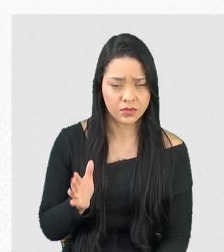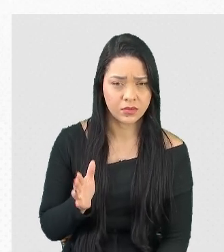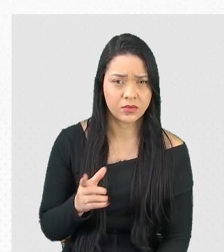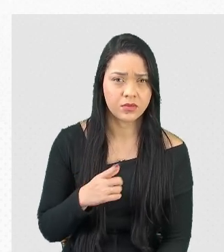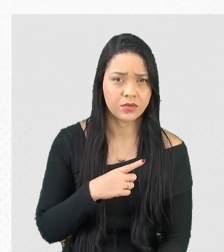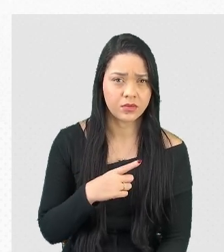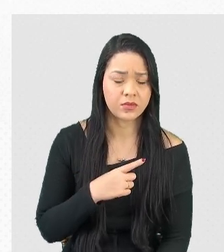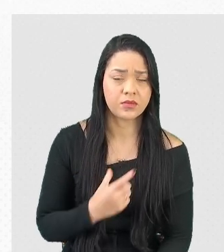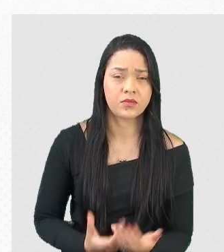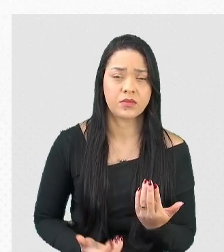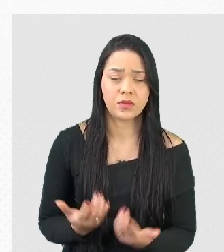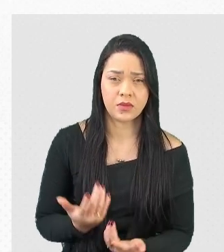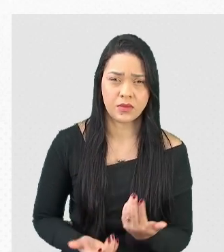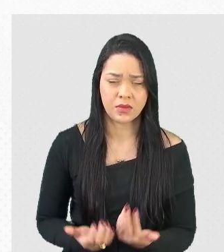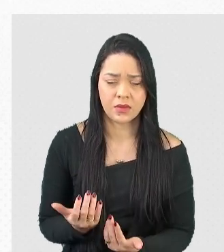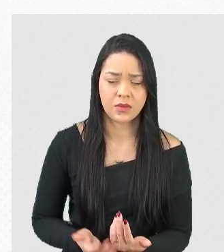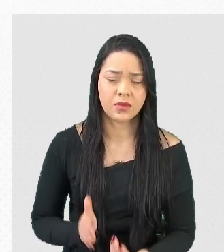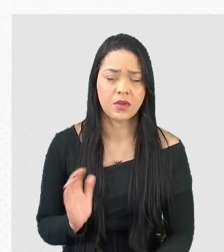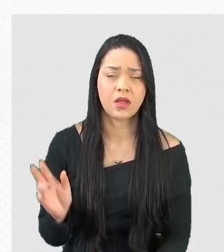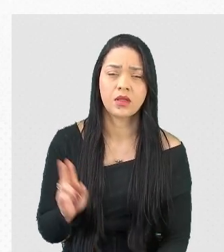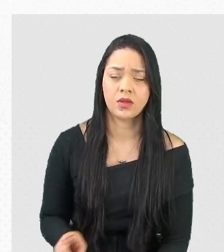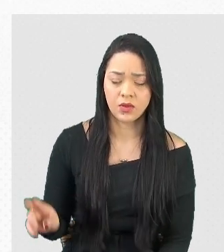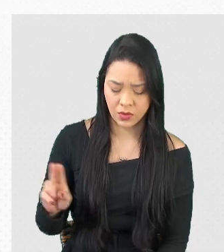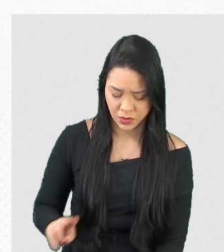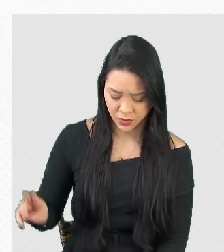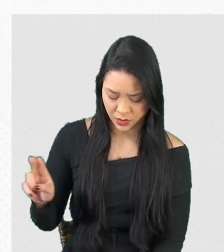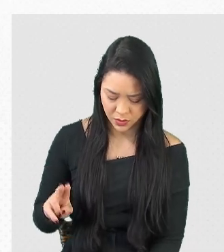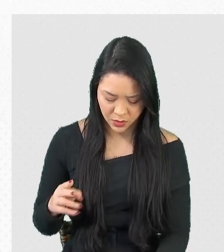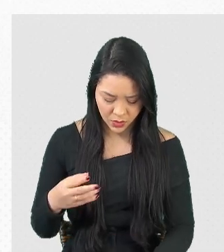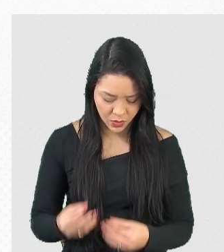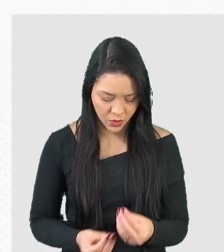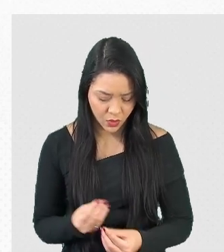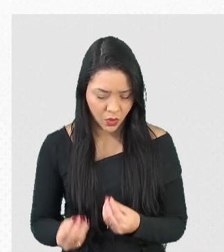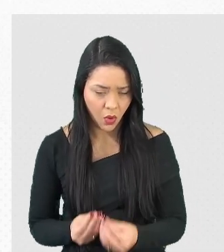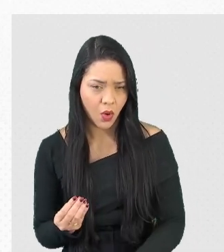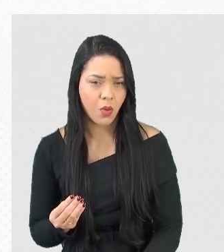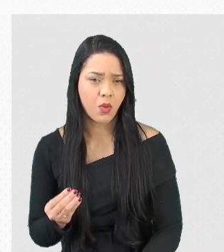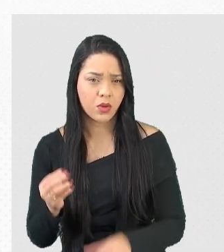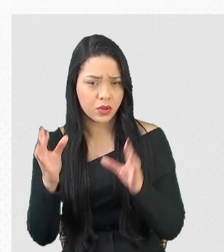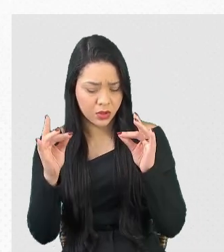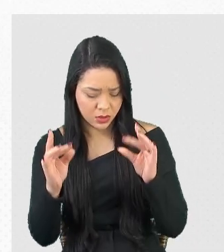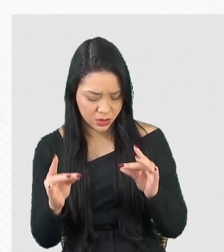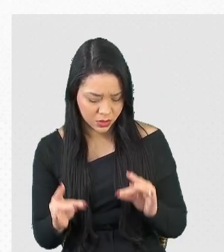gente destrinchou bacana aqui a questão. Então, são esses três pontos. Vamos lá, letra A.